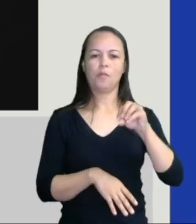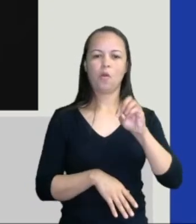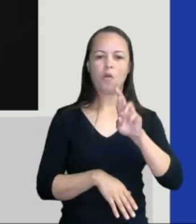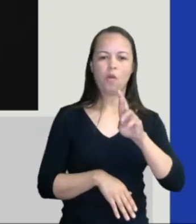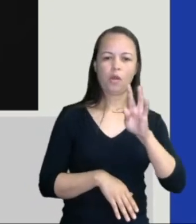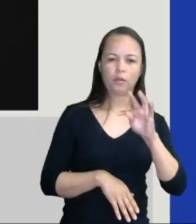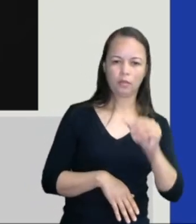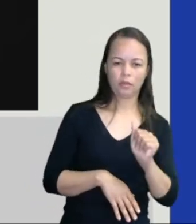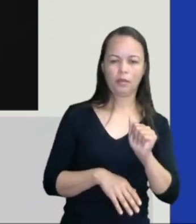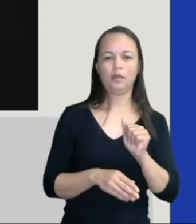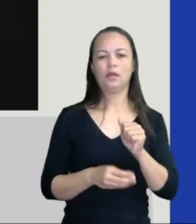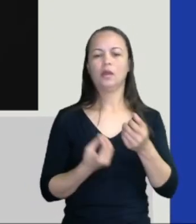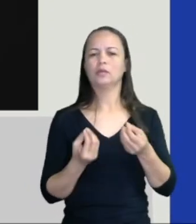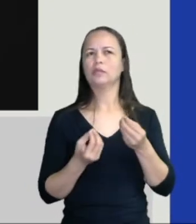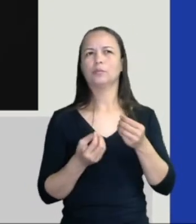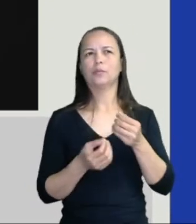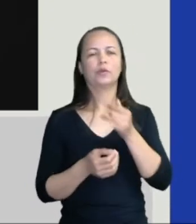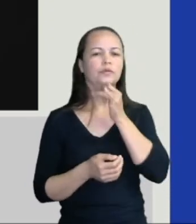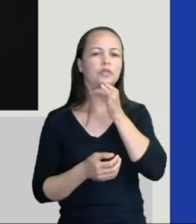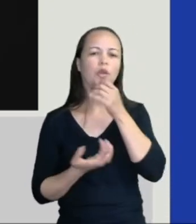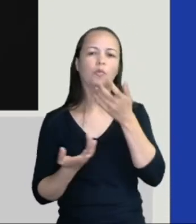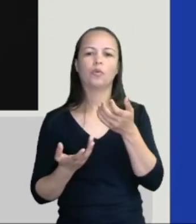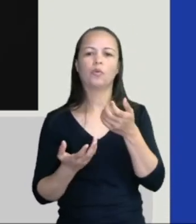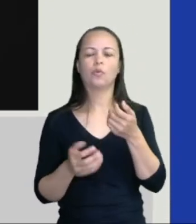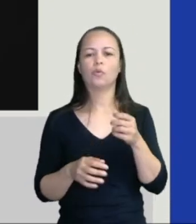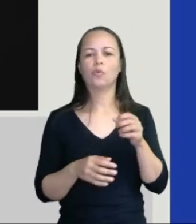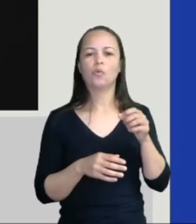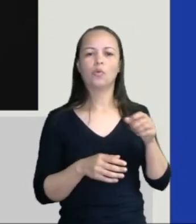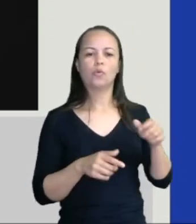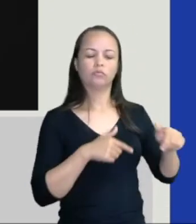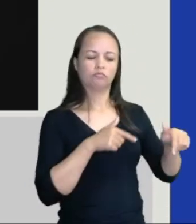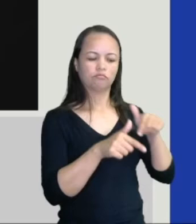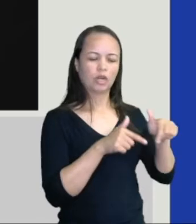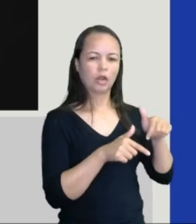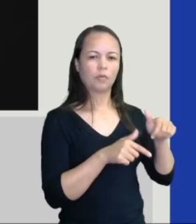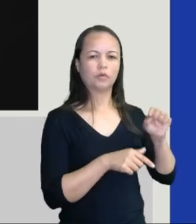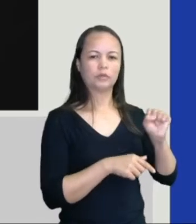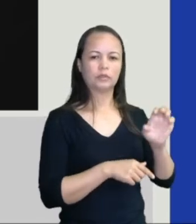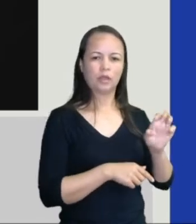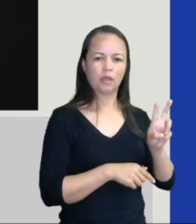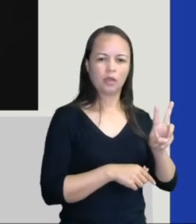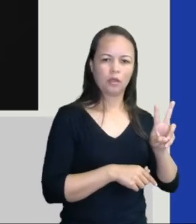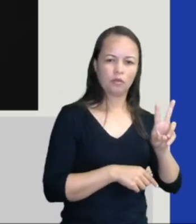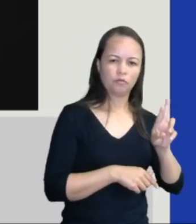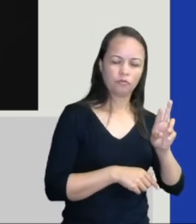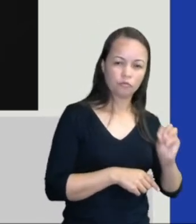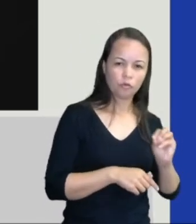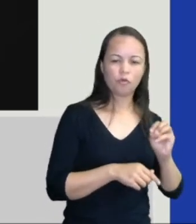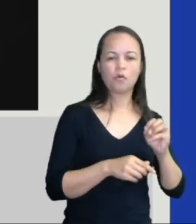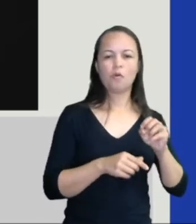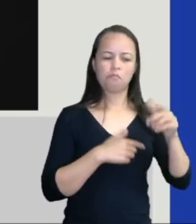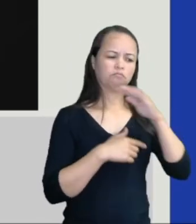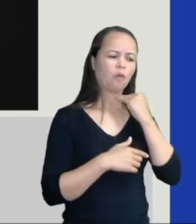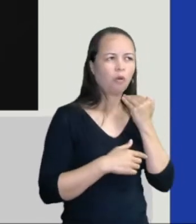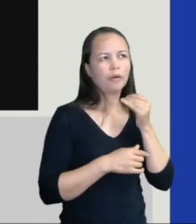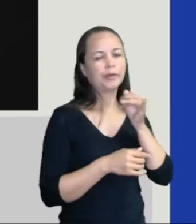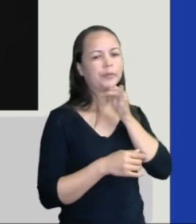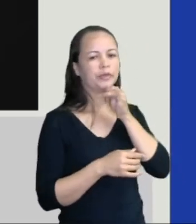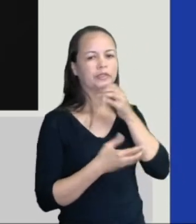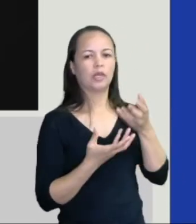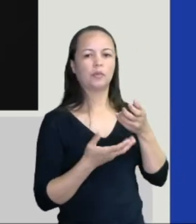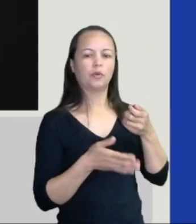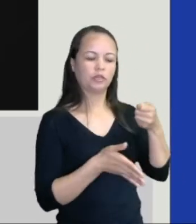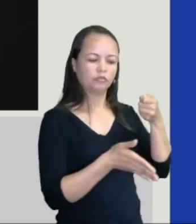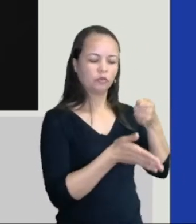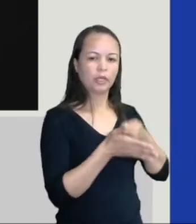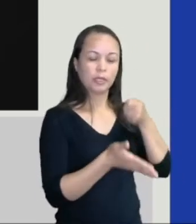a terra de um servo morto. Um servo morreu, faleceu, aí no caso as terras que eram daquele servo, eles vão ter que pagar